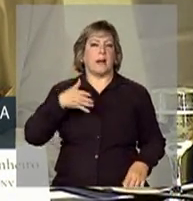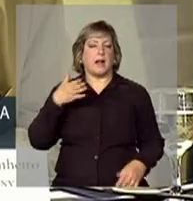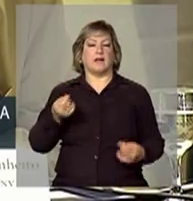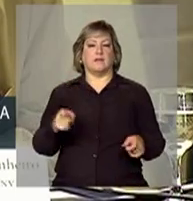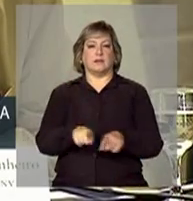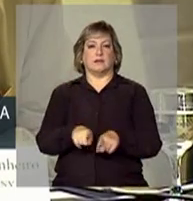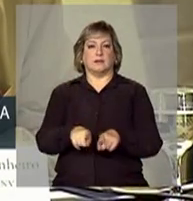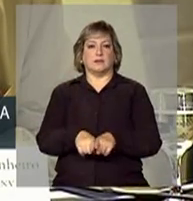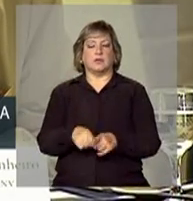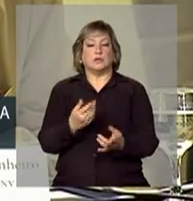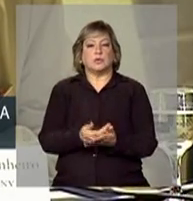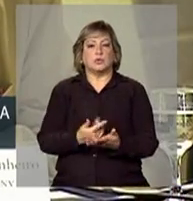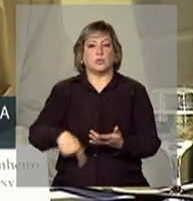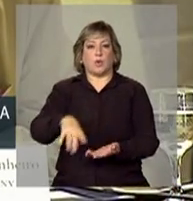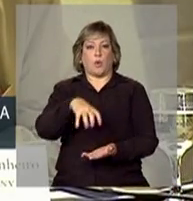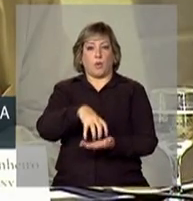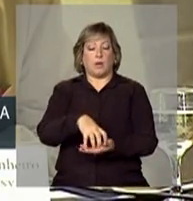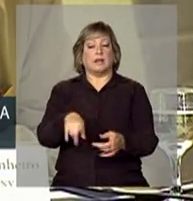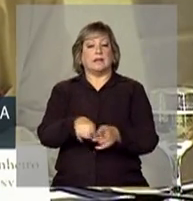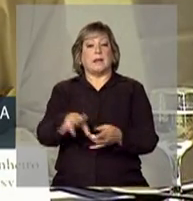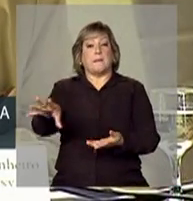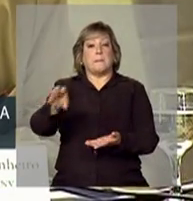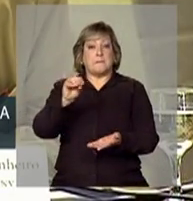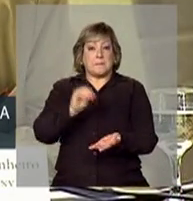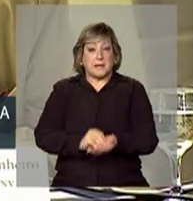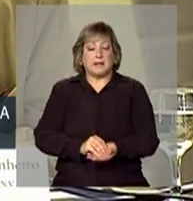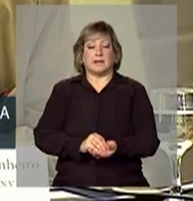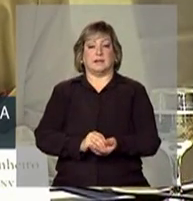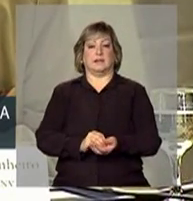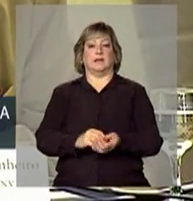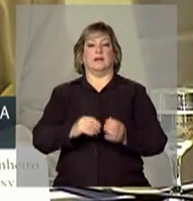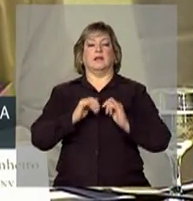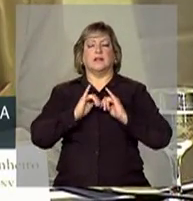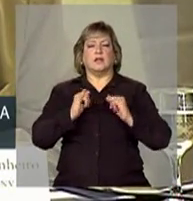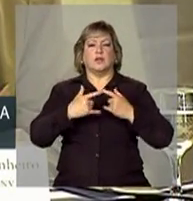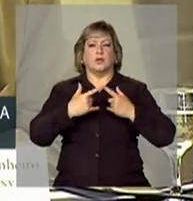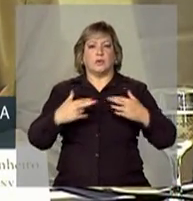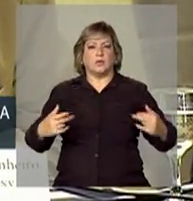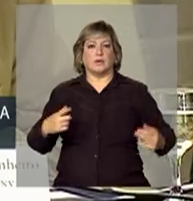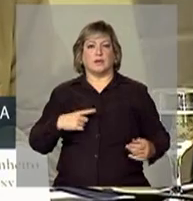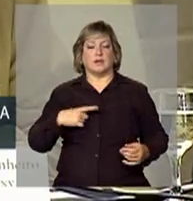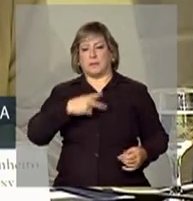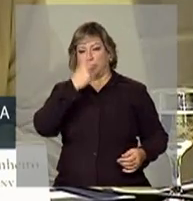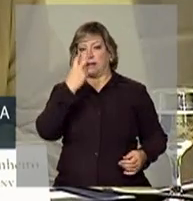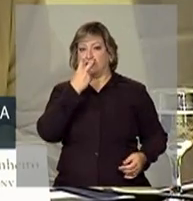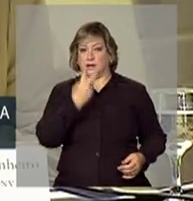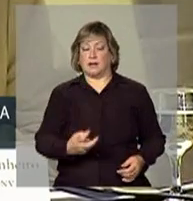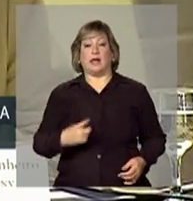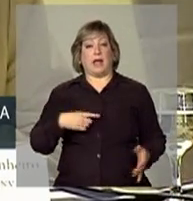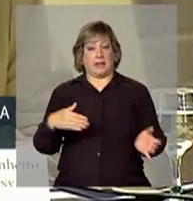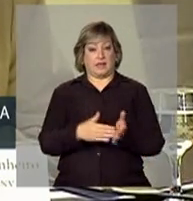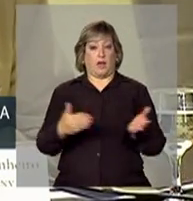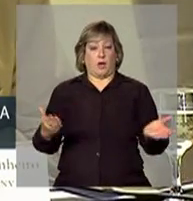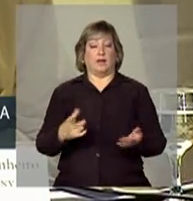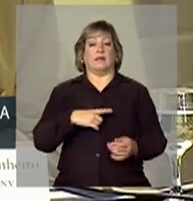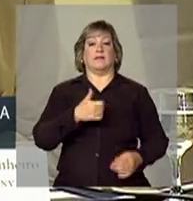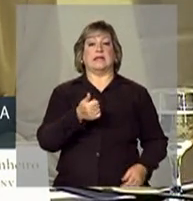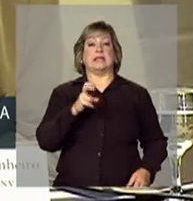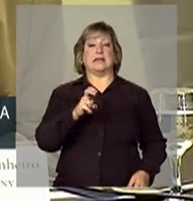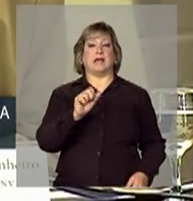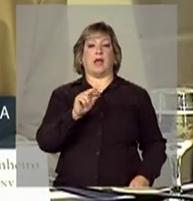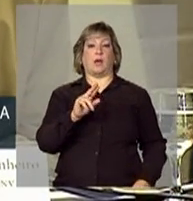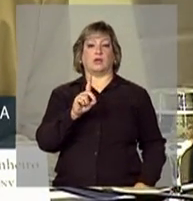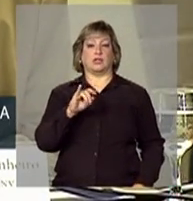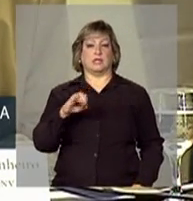estudo da comissão, e coletar depoimentos de vítimas e testemunhas. Até hoje foram realizadas 15 audiências públicas em